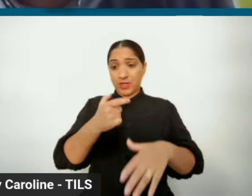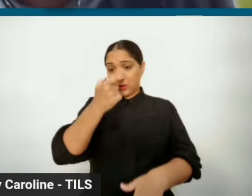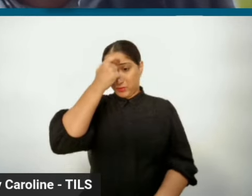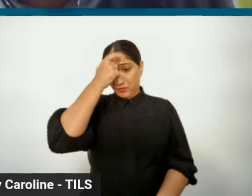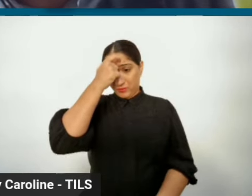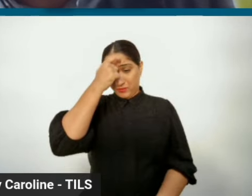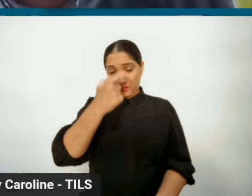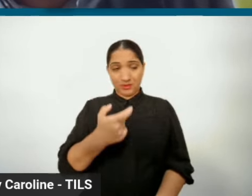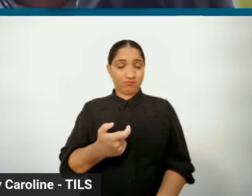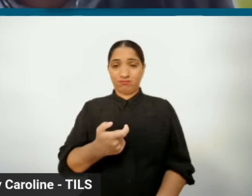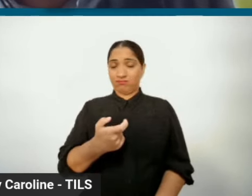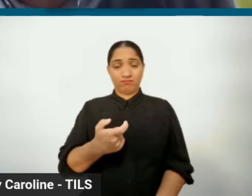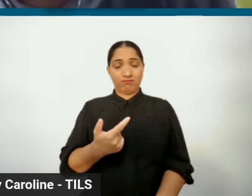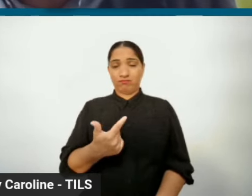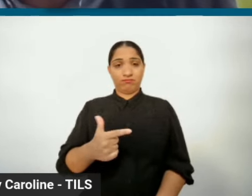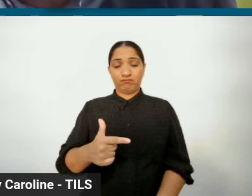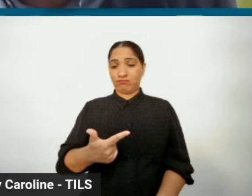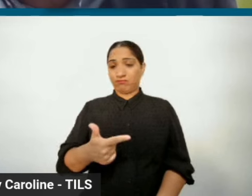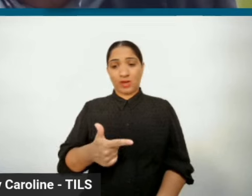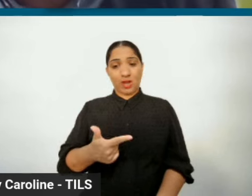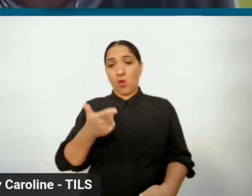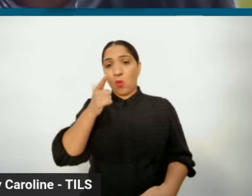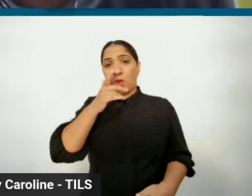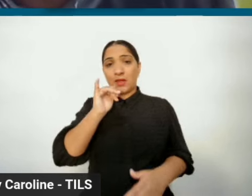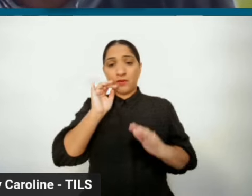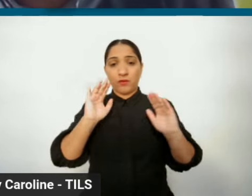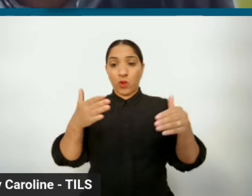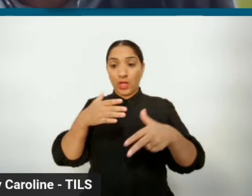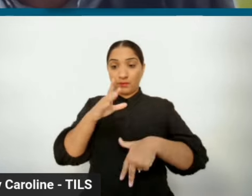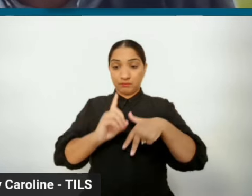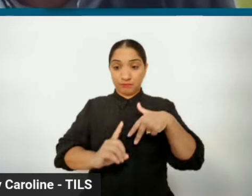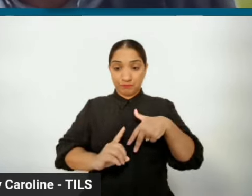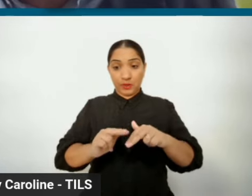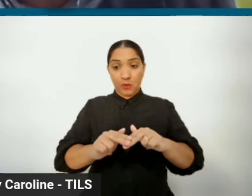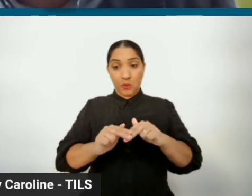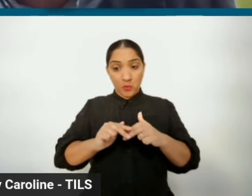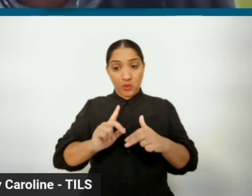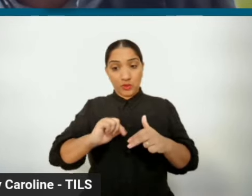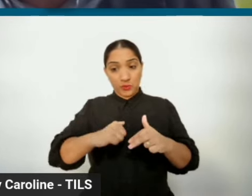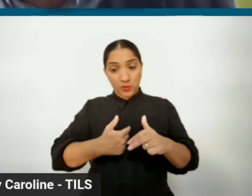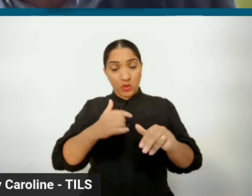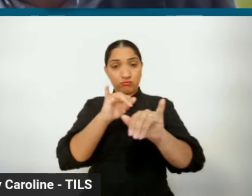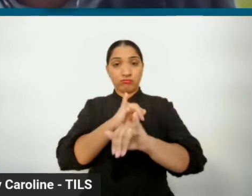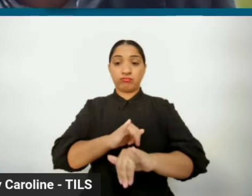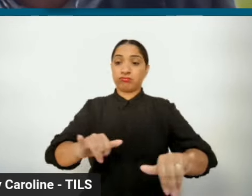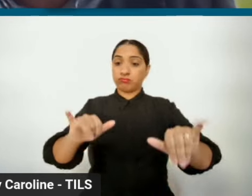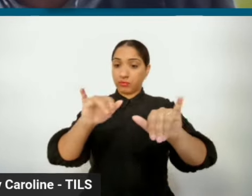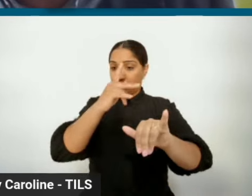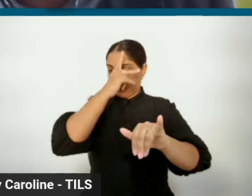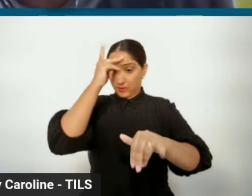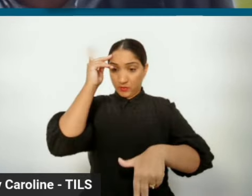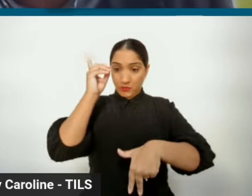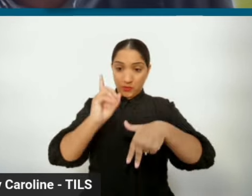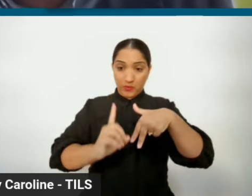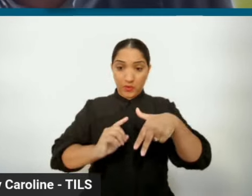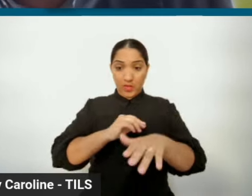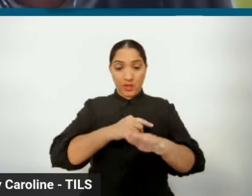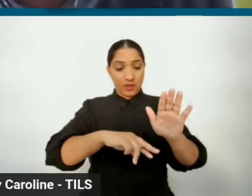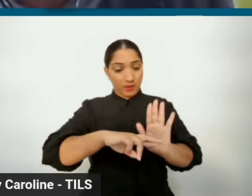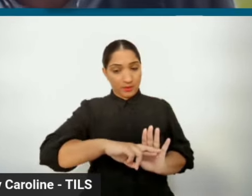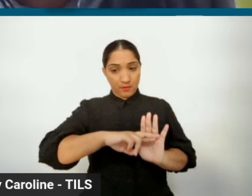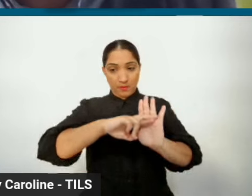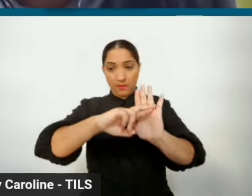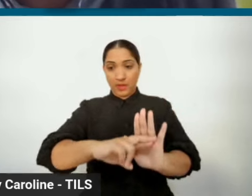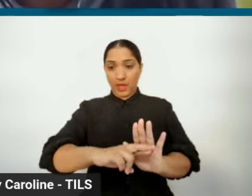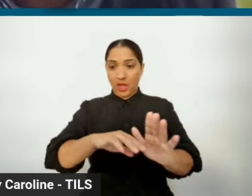na efetivação dos direitos da pessoa com deficiência. E por isso a necessidade das pessoas com deficiência, as suas entidades representativas,